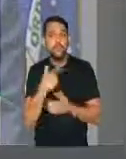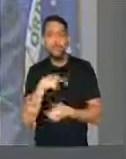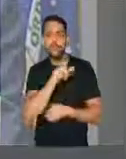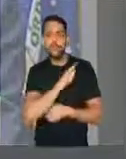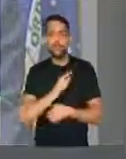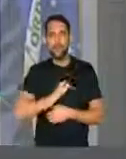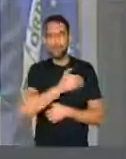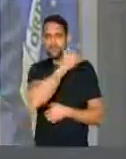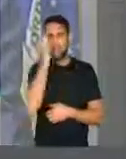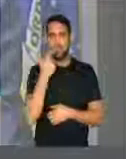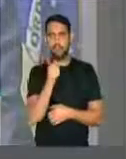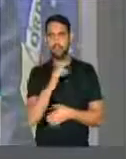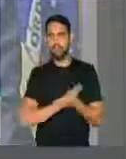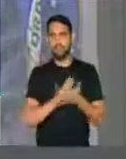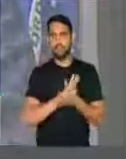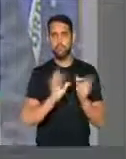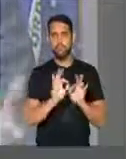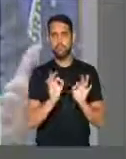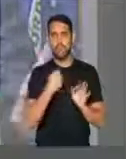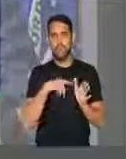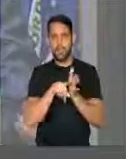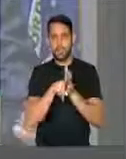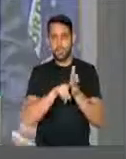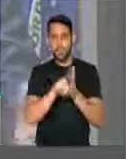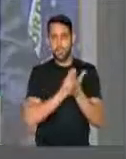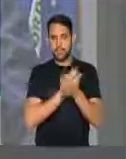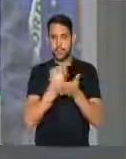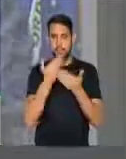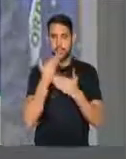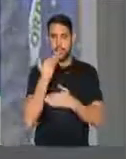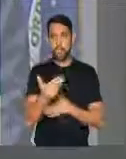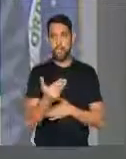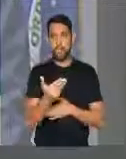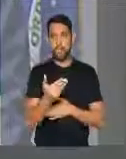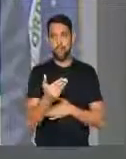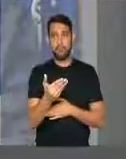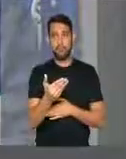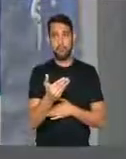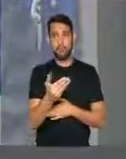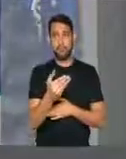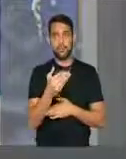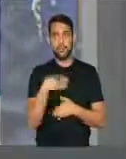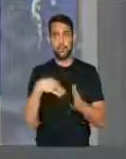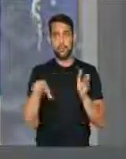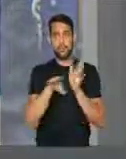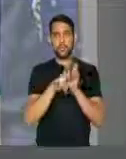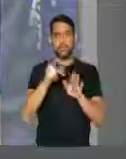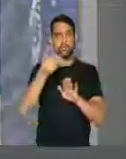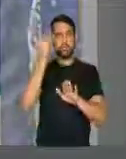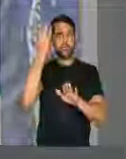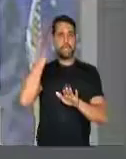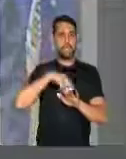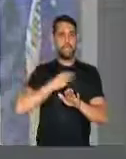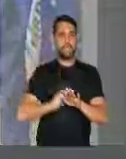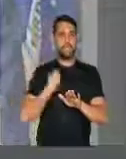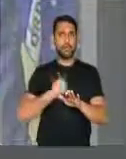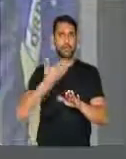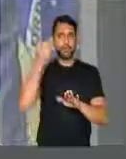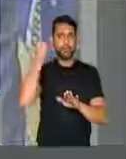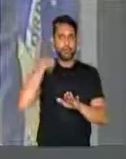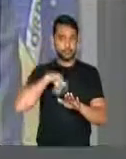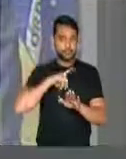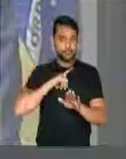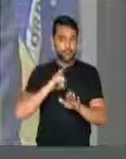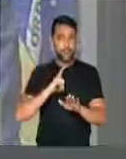Não foi no governo Michel Temer. A perícia começou a mostrar. Veio lá de um passado.